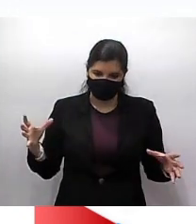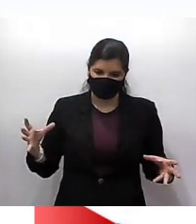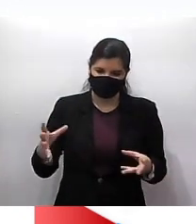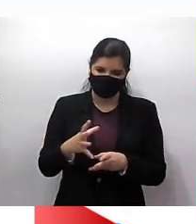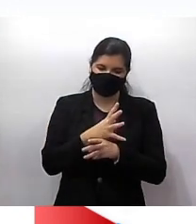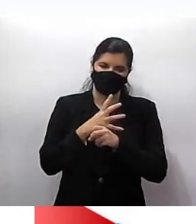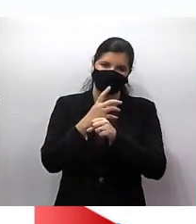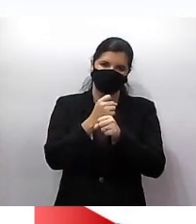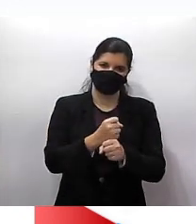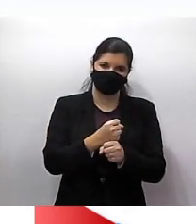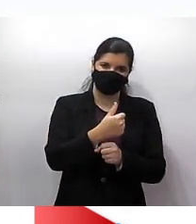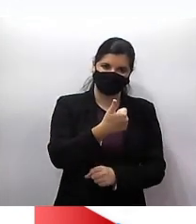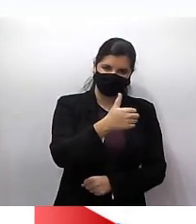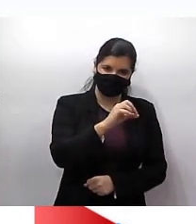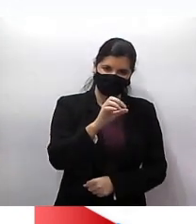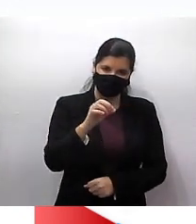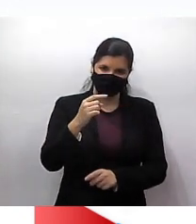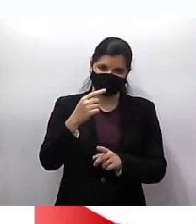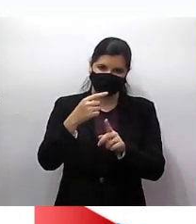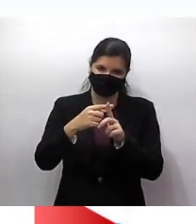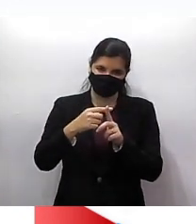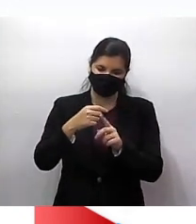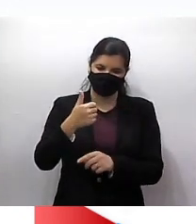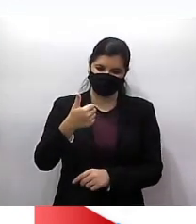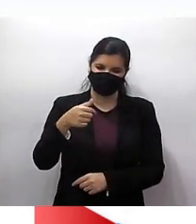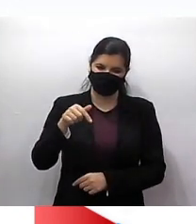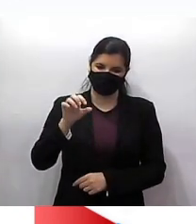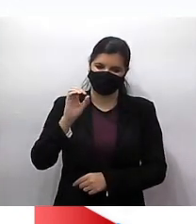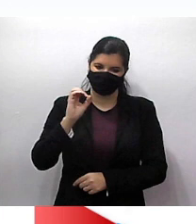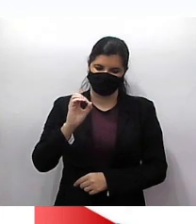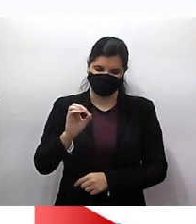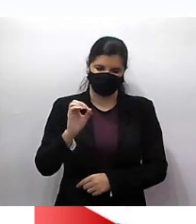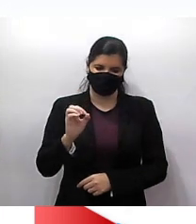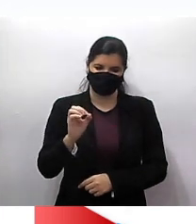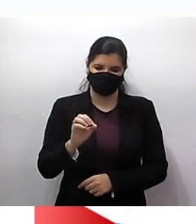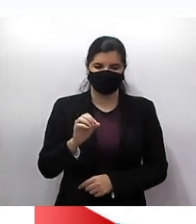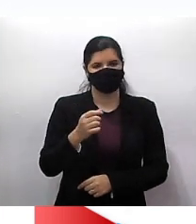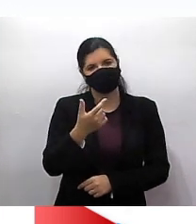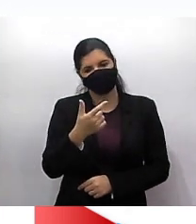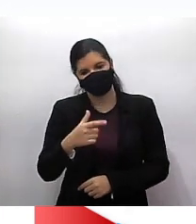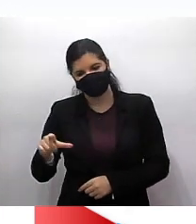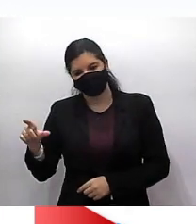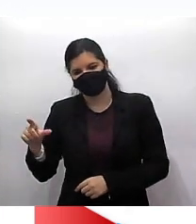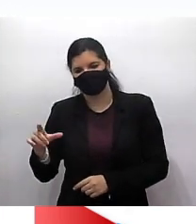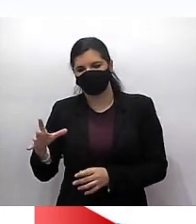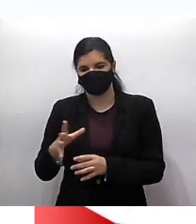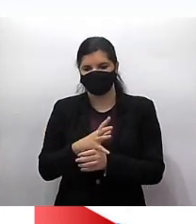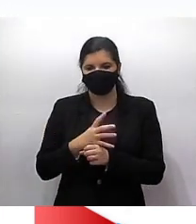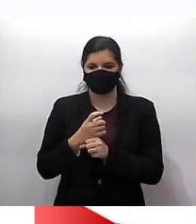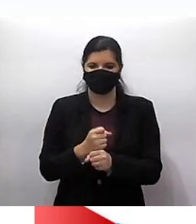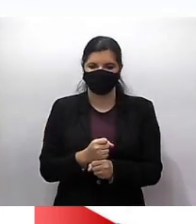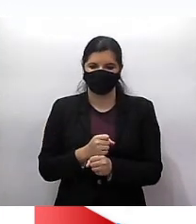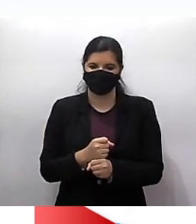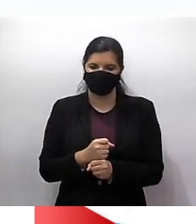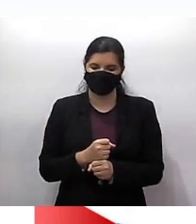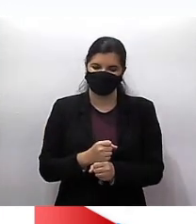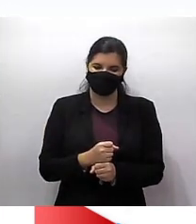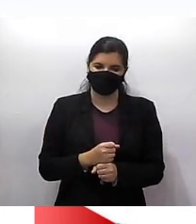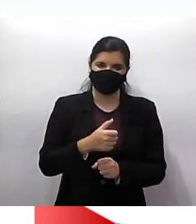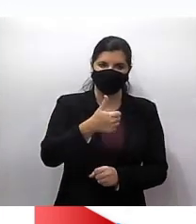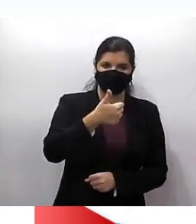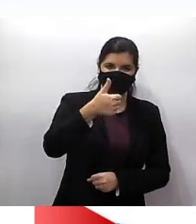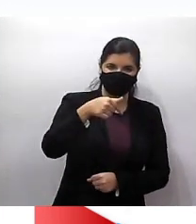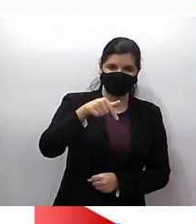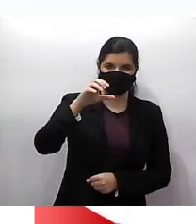mais fácil. 100 mais 70, 170, os outros 100 mais 70, 170.